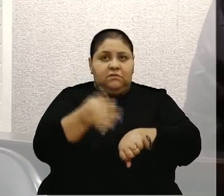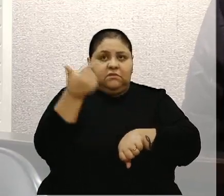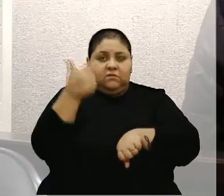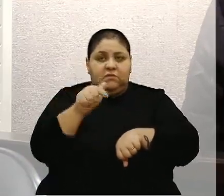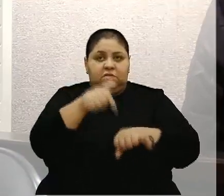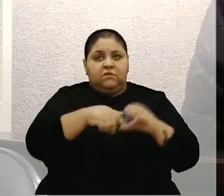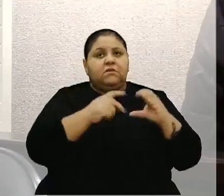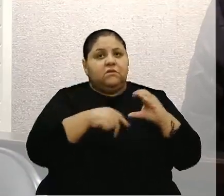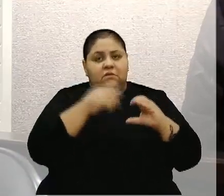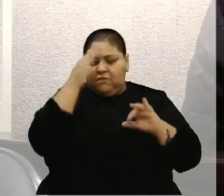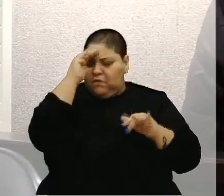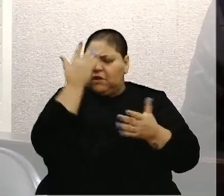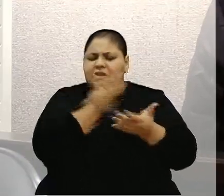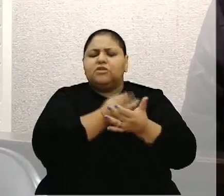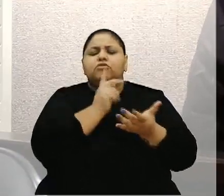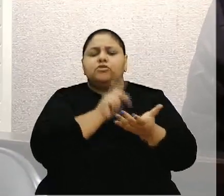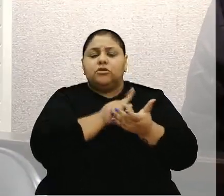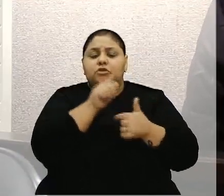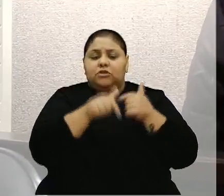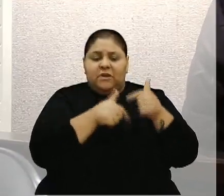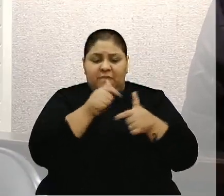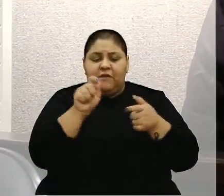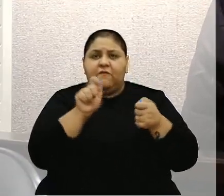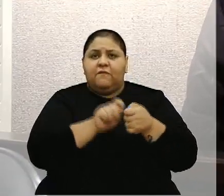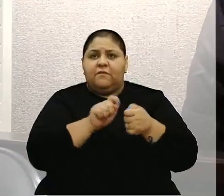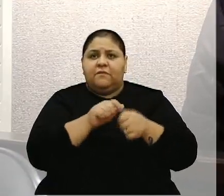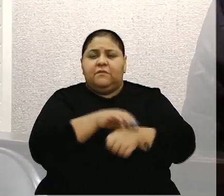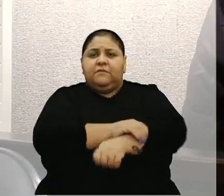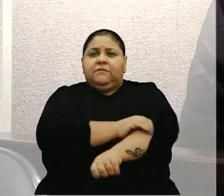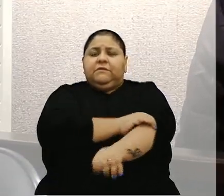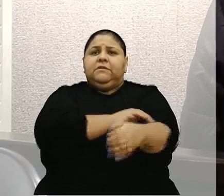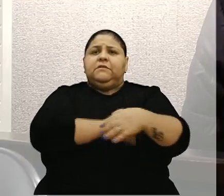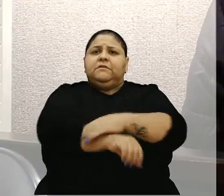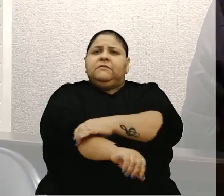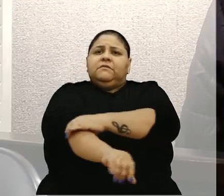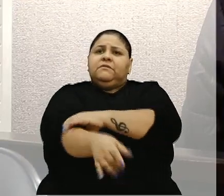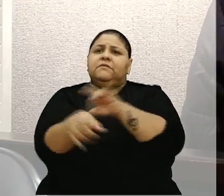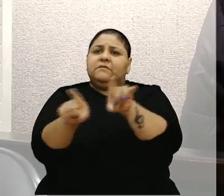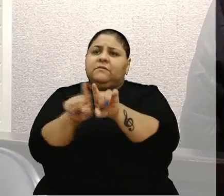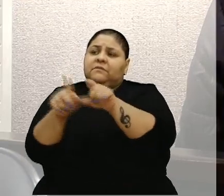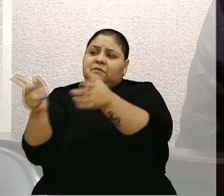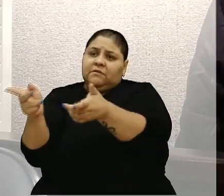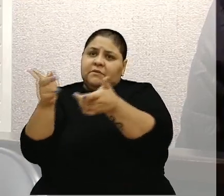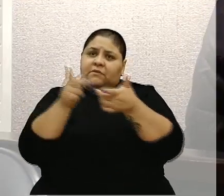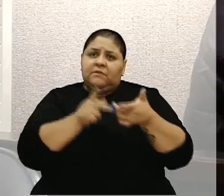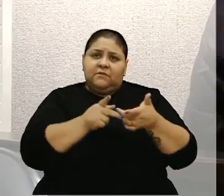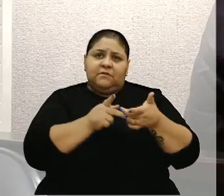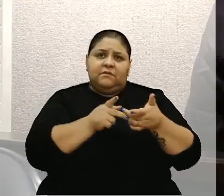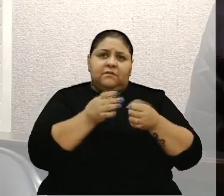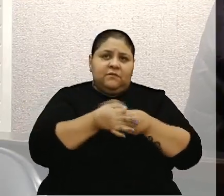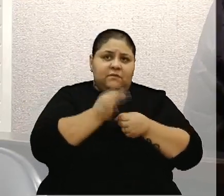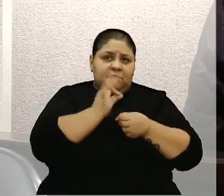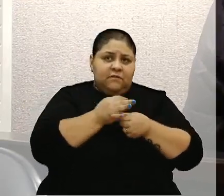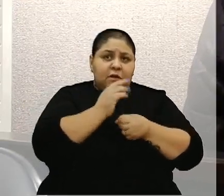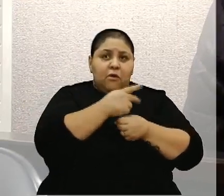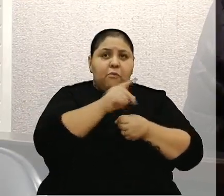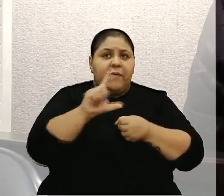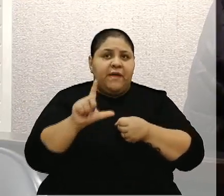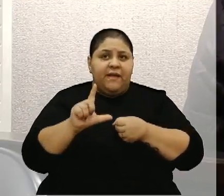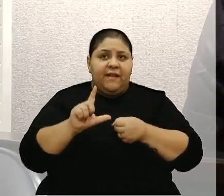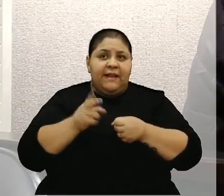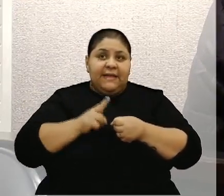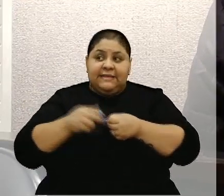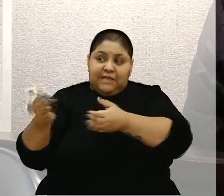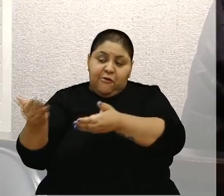Vereadores, tenho certeza disso pelo seu trabalho que o senhor realizou. Uma parte, vereador. Também te convido, quando quiser tomar um café lá no PL, sempre será